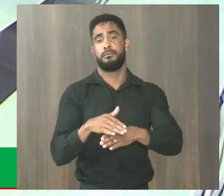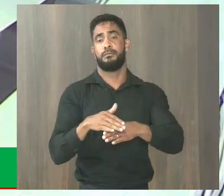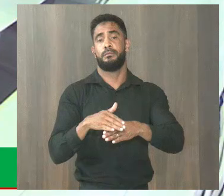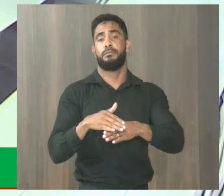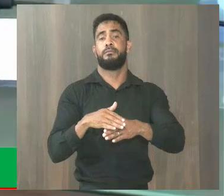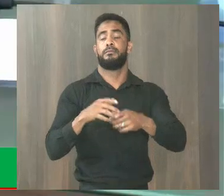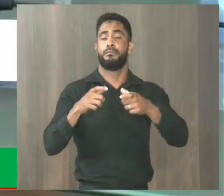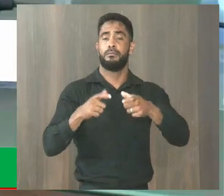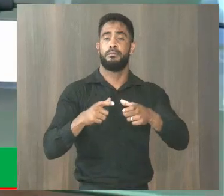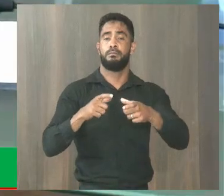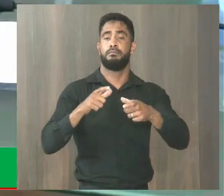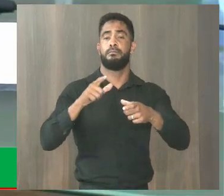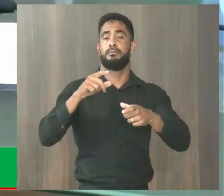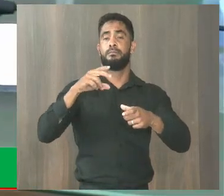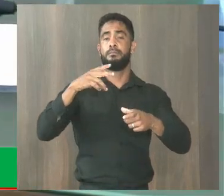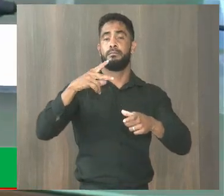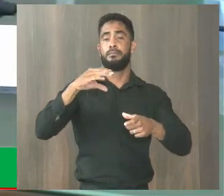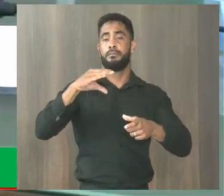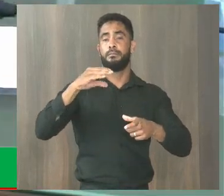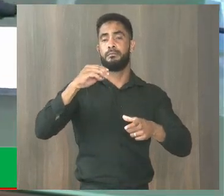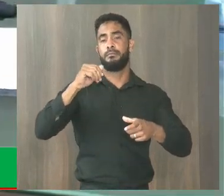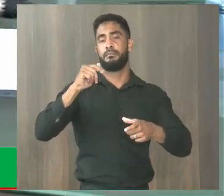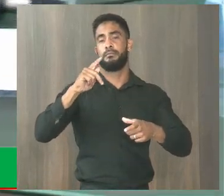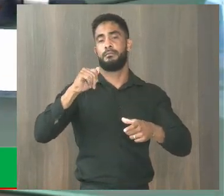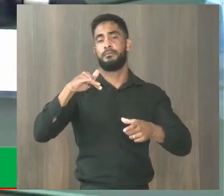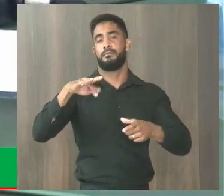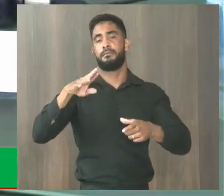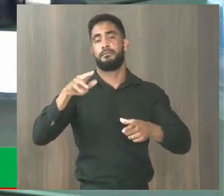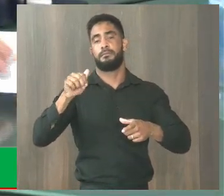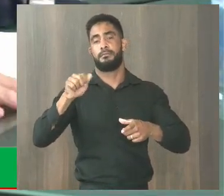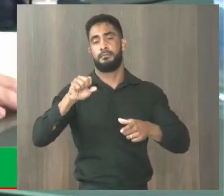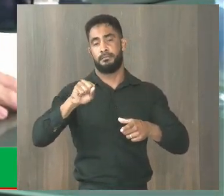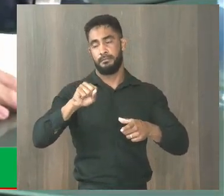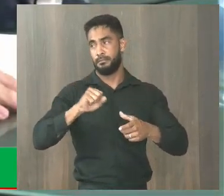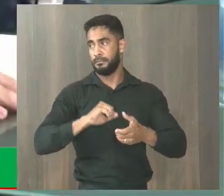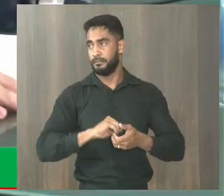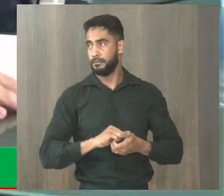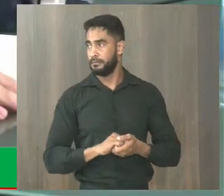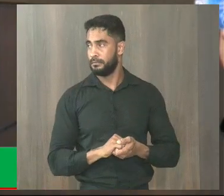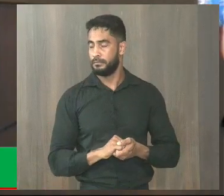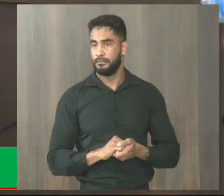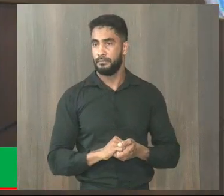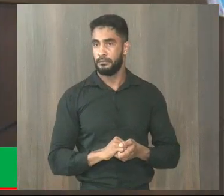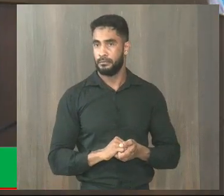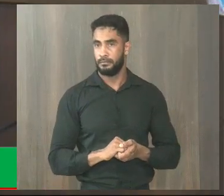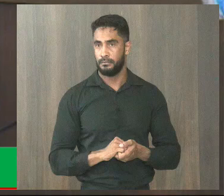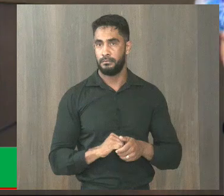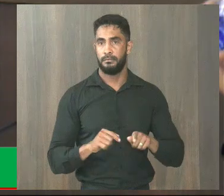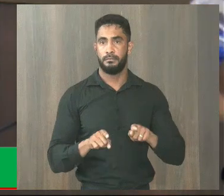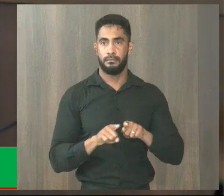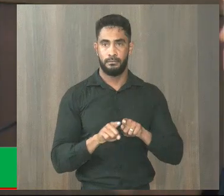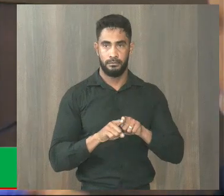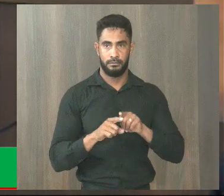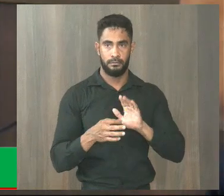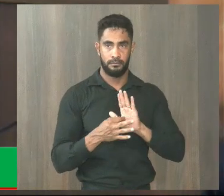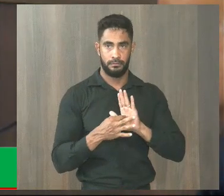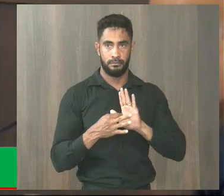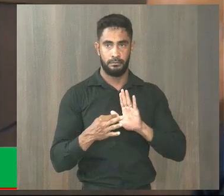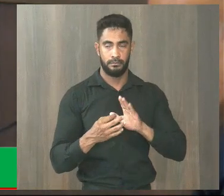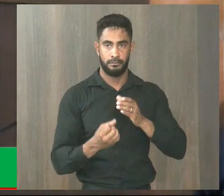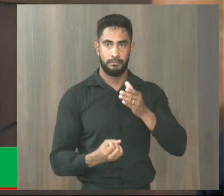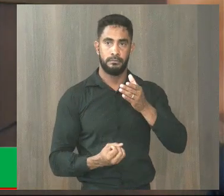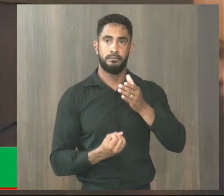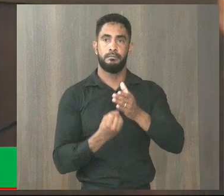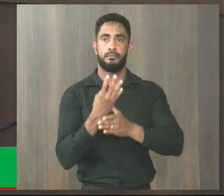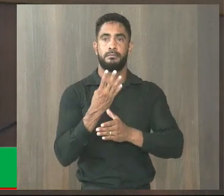Grande, no bairro Gameleira. Perfeito. Eu fiz uma indicação de necessidade para a criação de